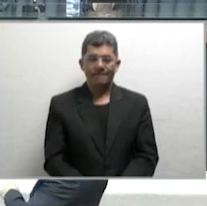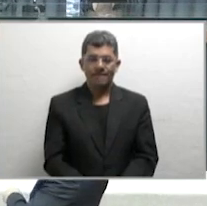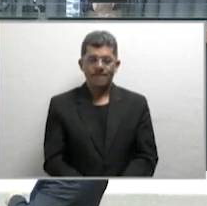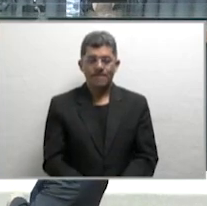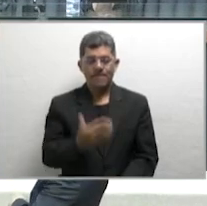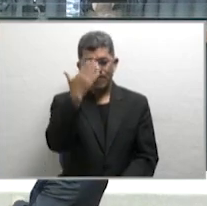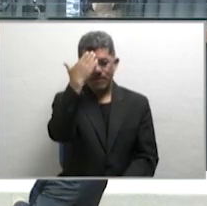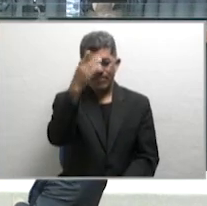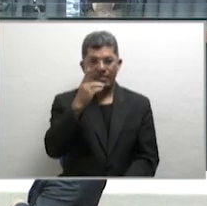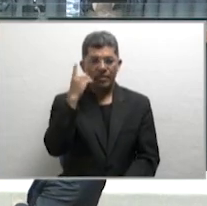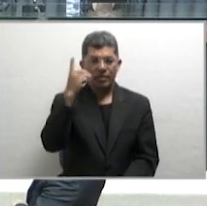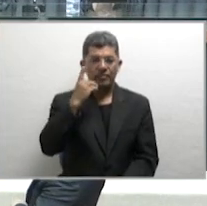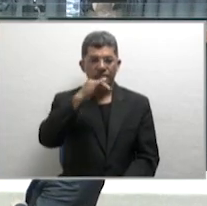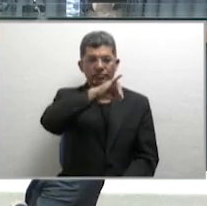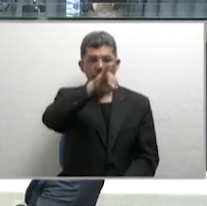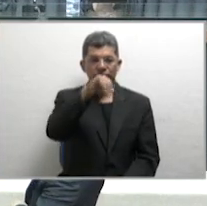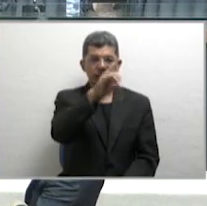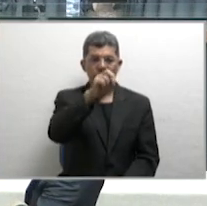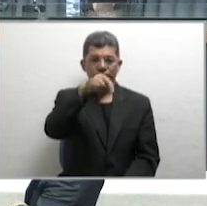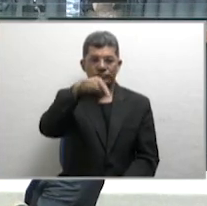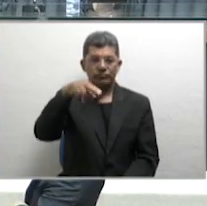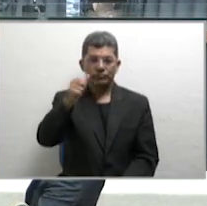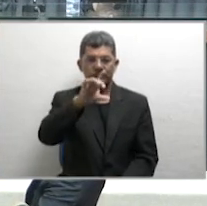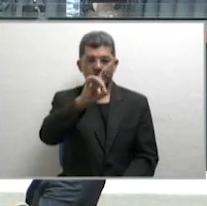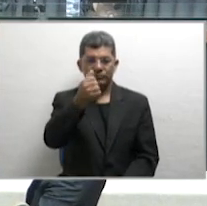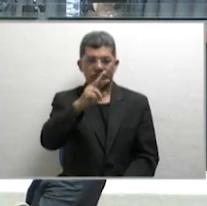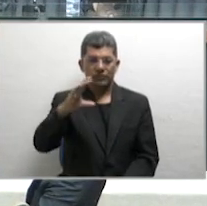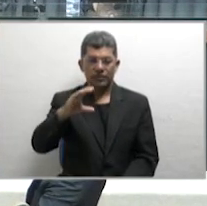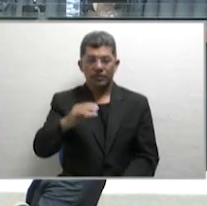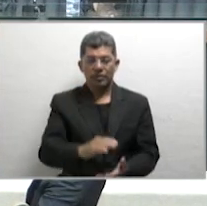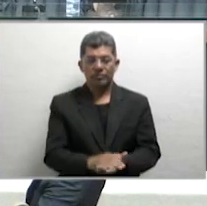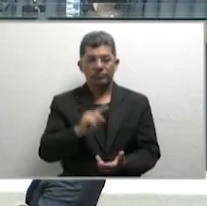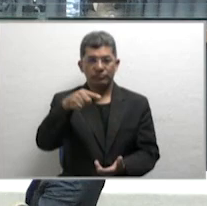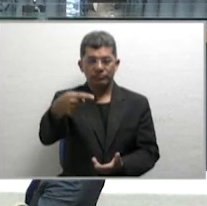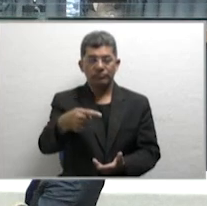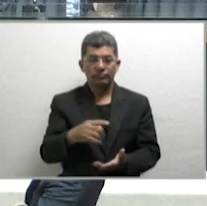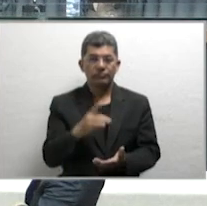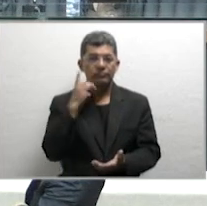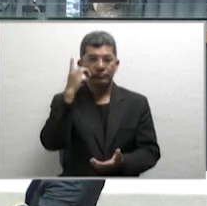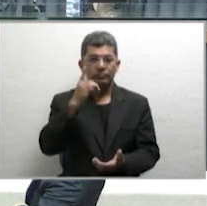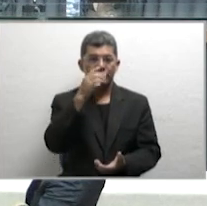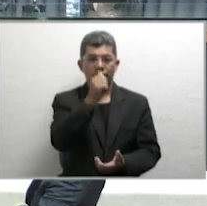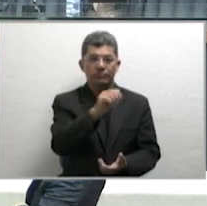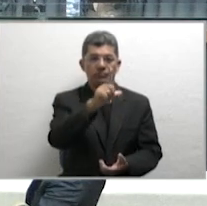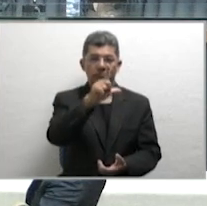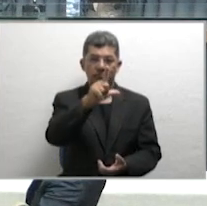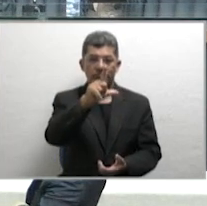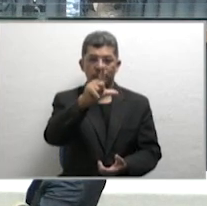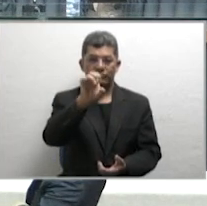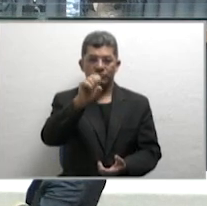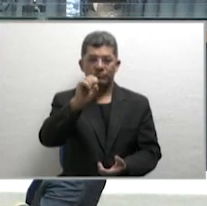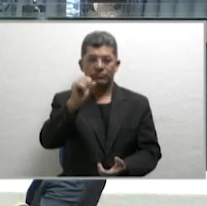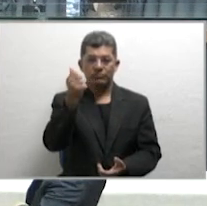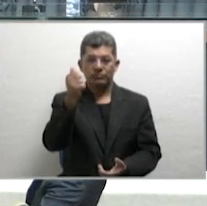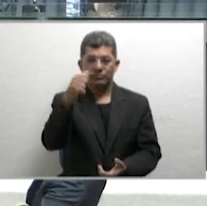Obrigado, deputada Joana Dark. Próximo orador escrito, deputada Alessandra Campelo.